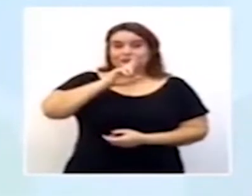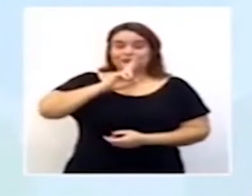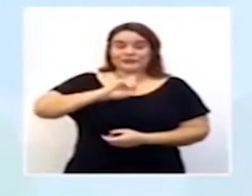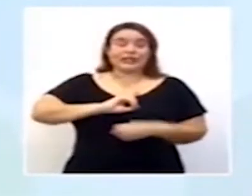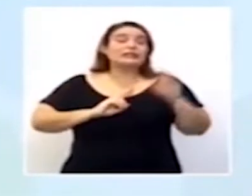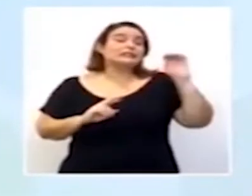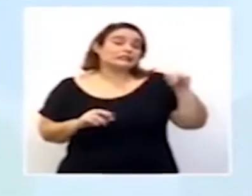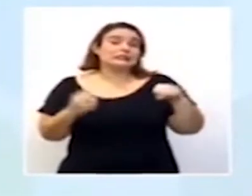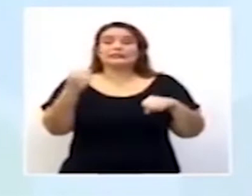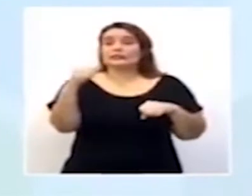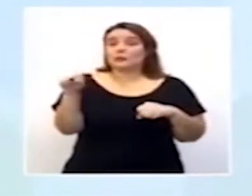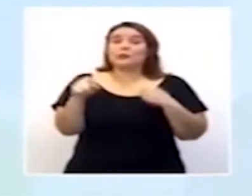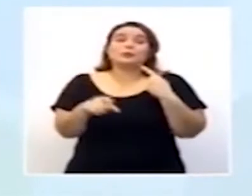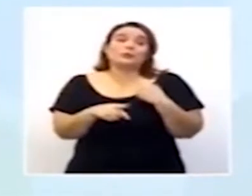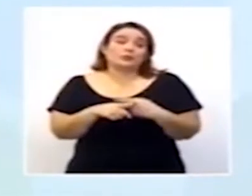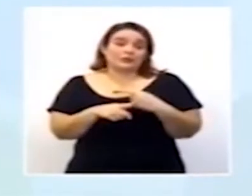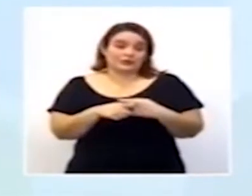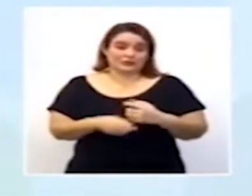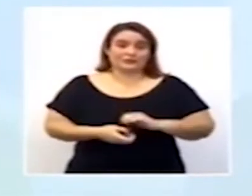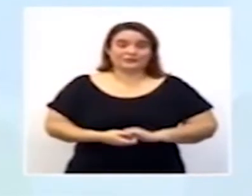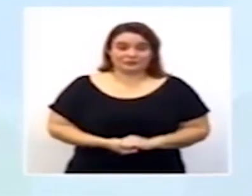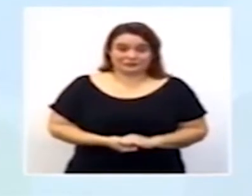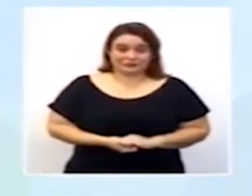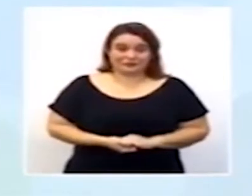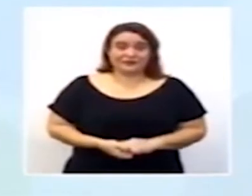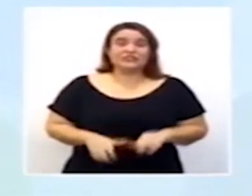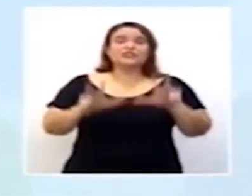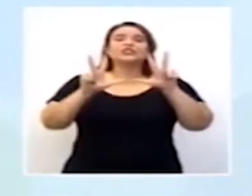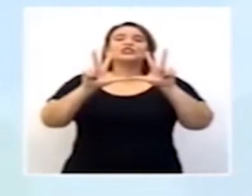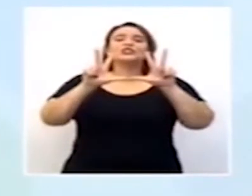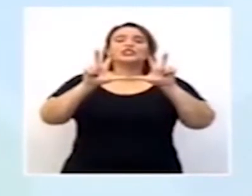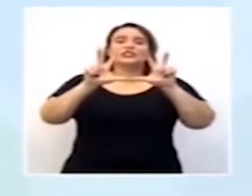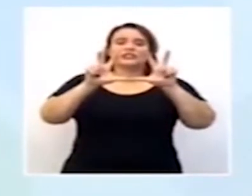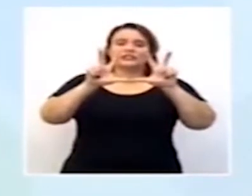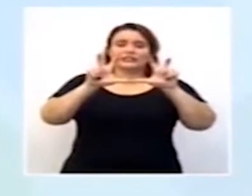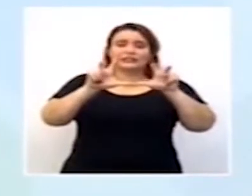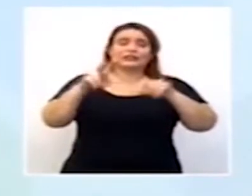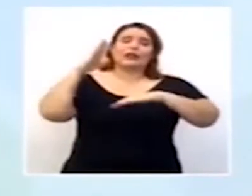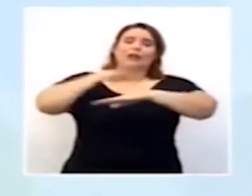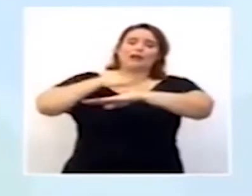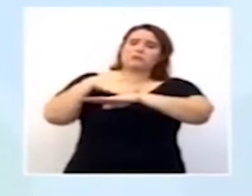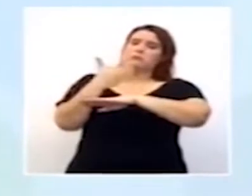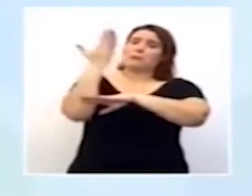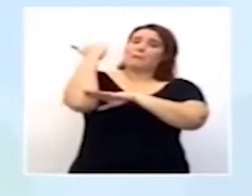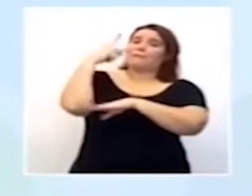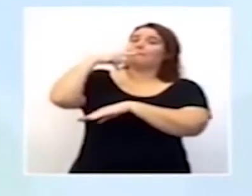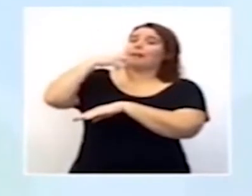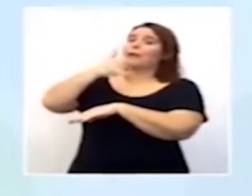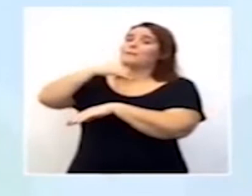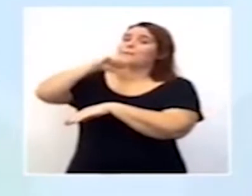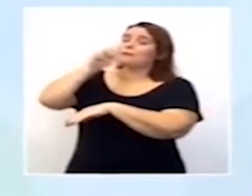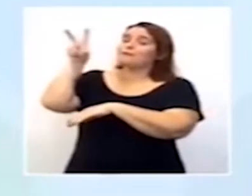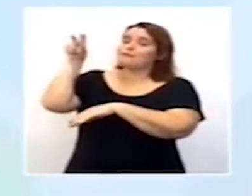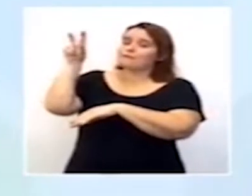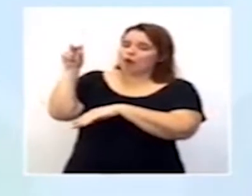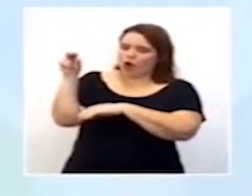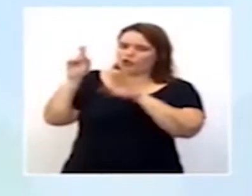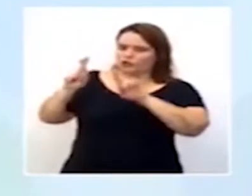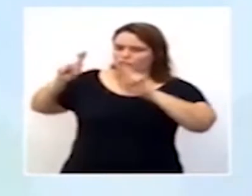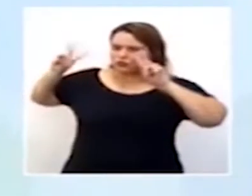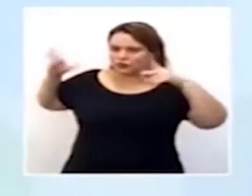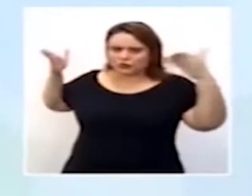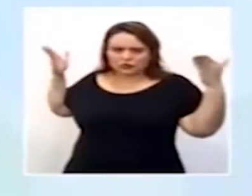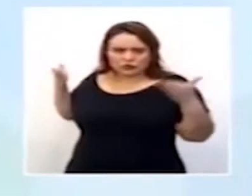porque as gírias do tempo de nossos pais e avós são as mesmas utilizadas hoje as